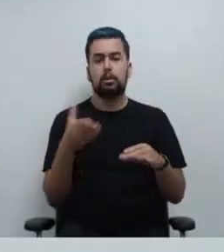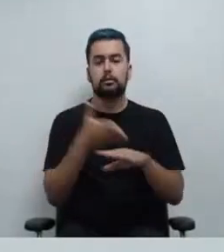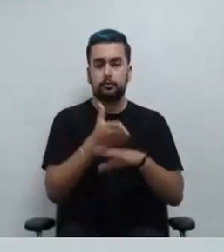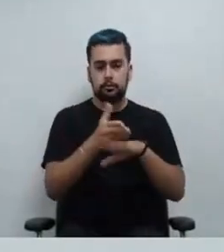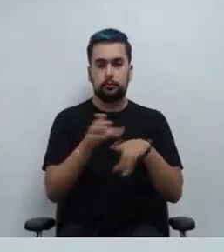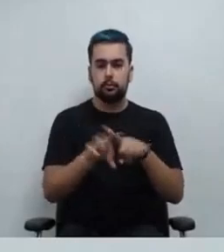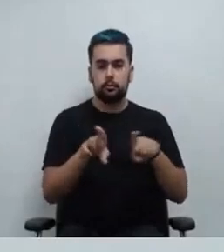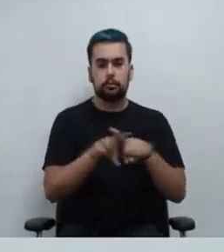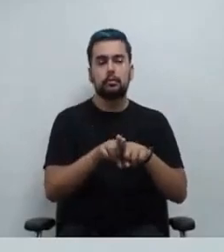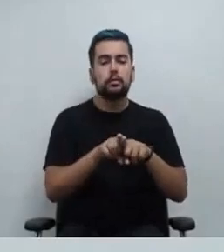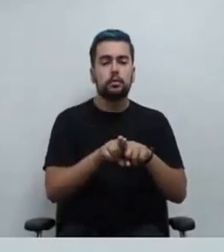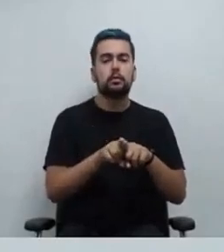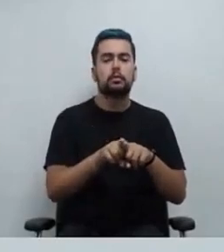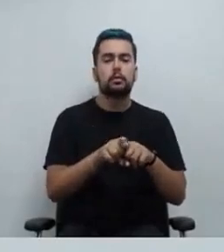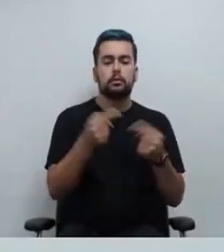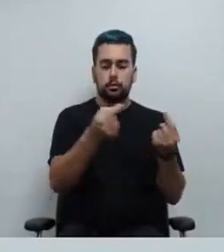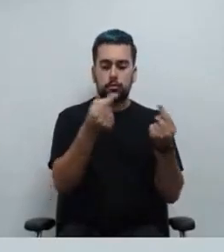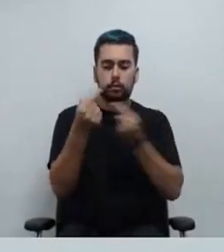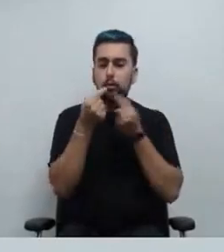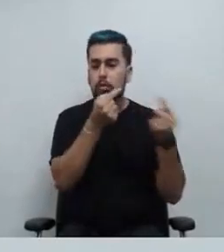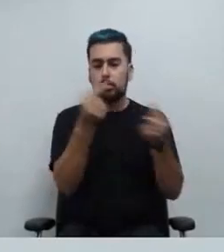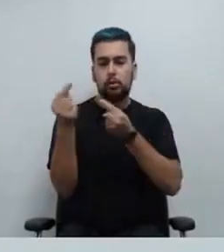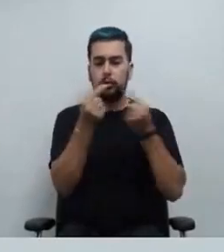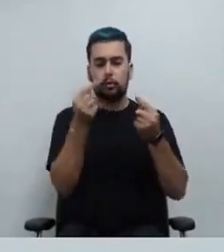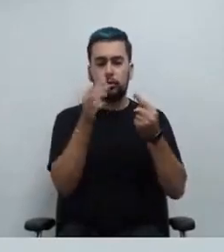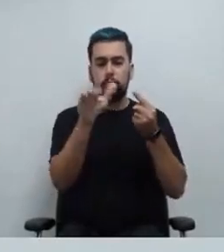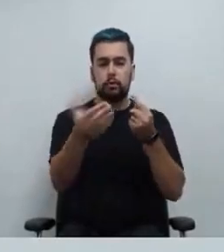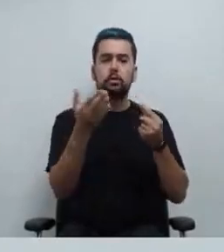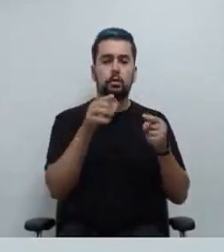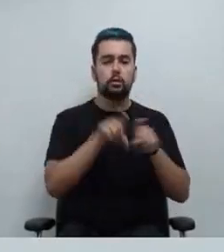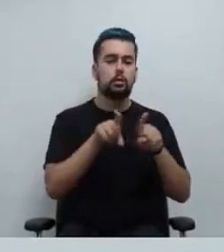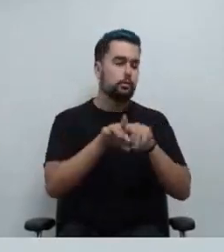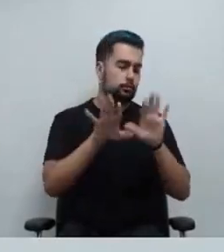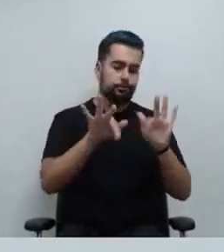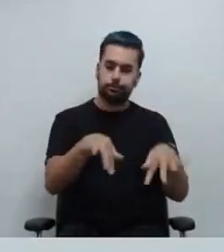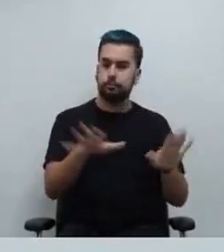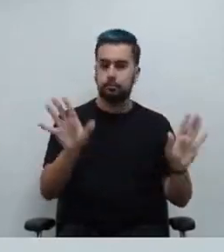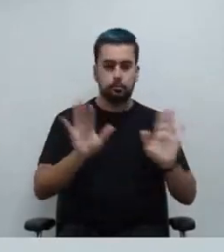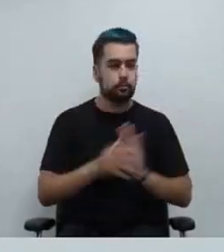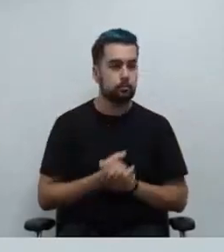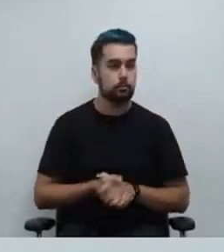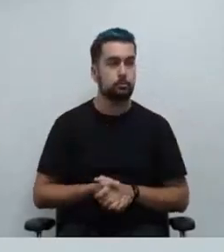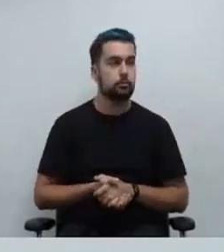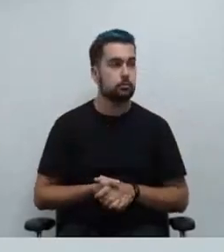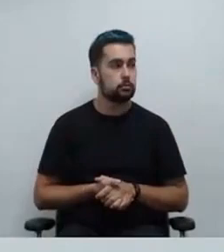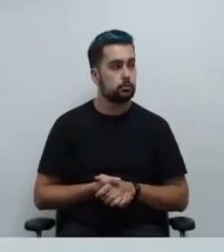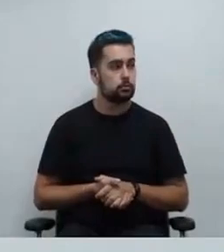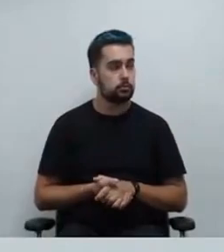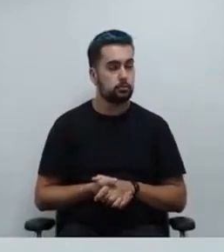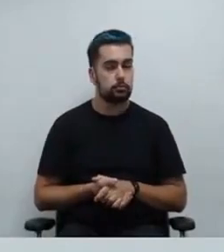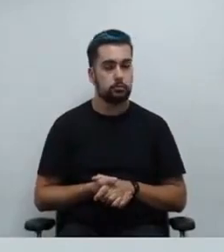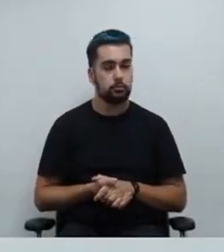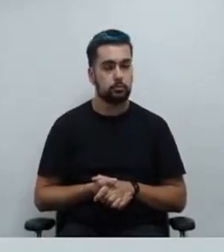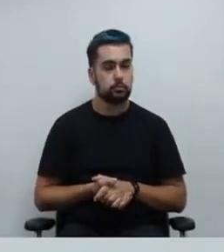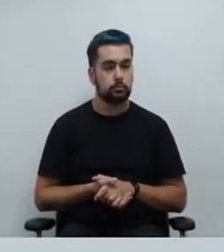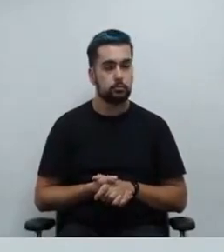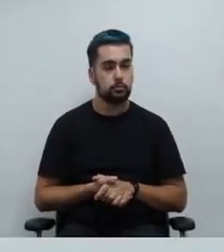participará desse debate enfim, e dessa